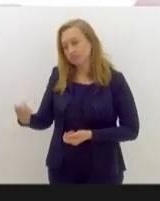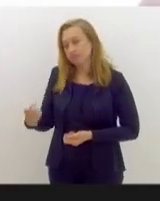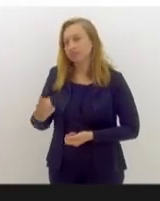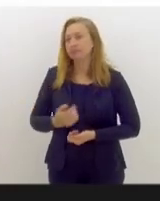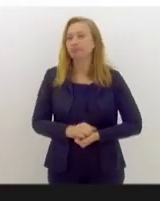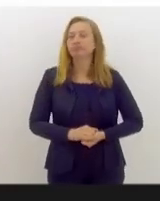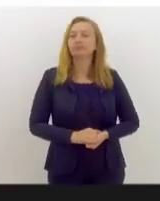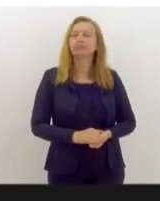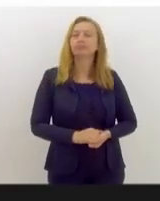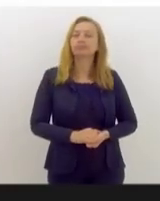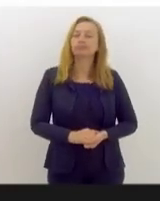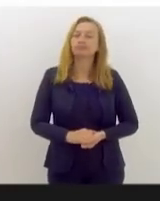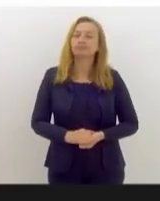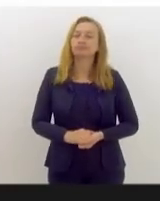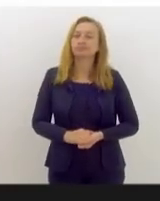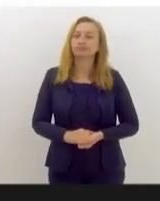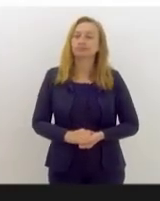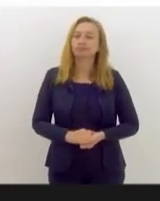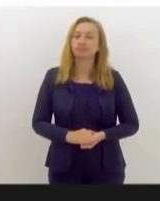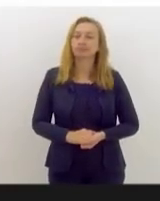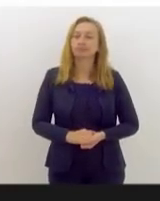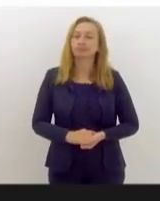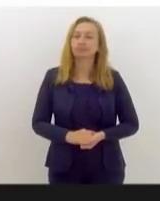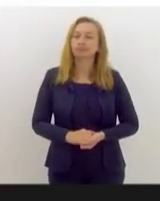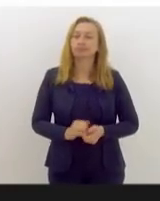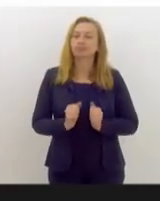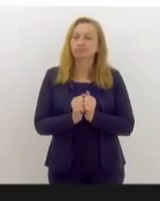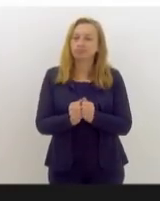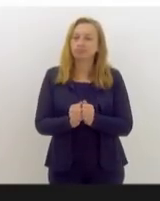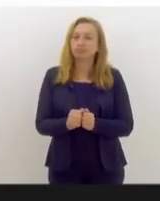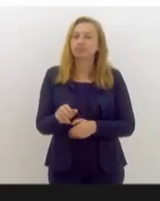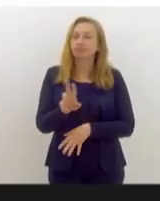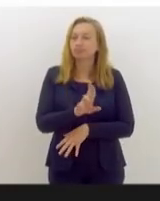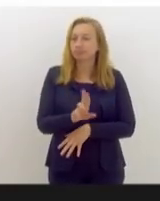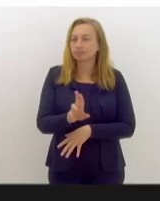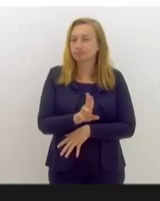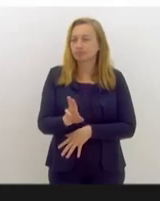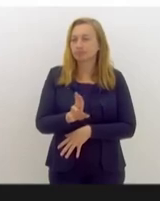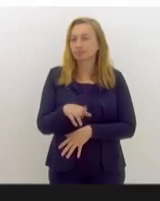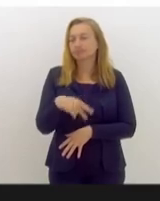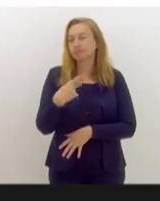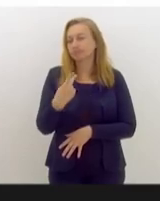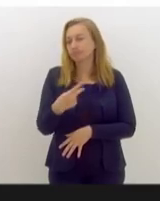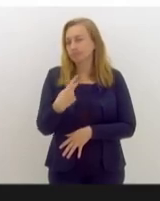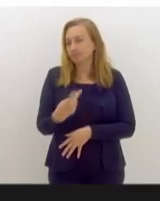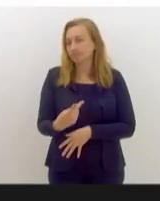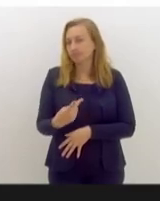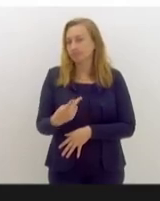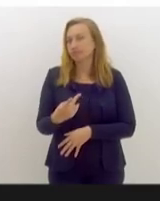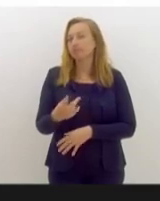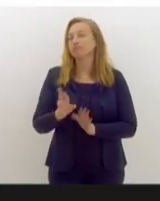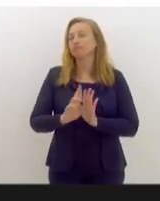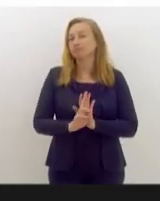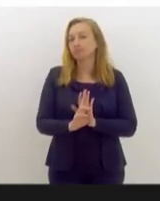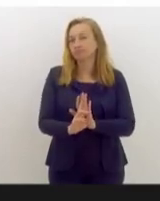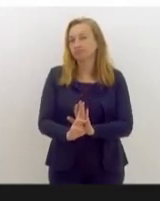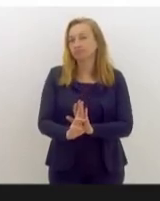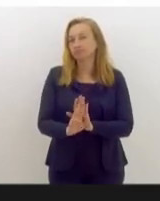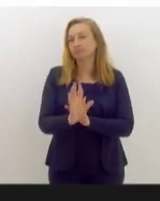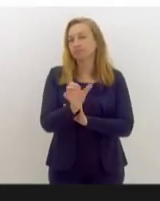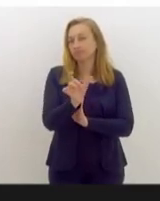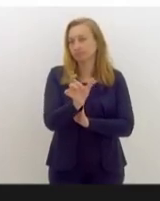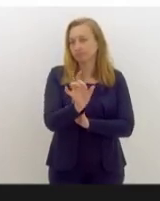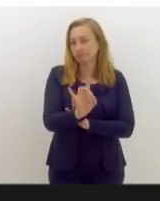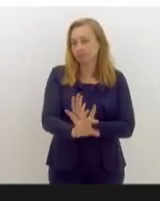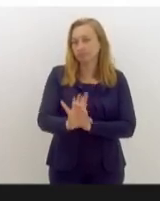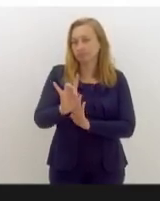também estiveram presentes o tempo todo, os nomes citados são nomes que representam